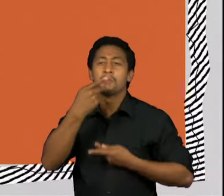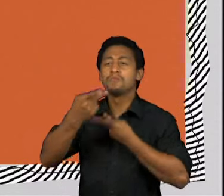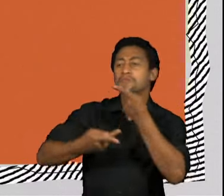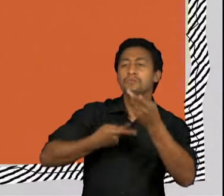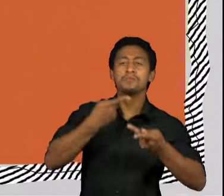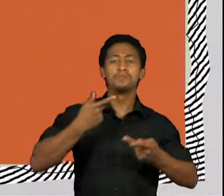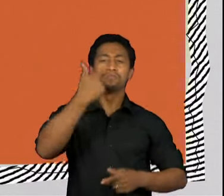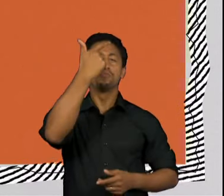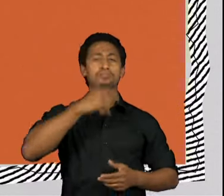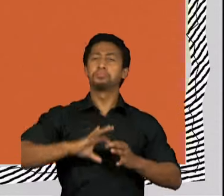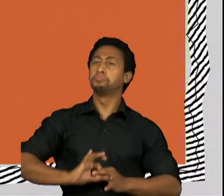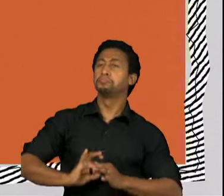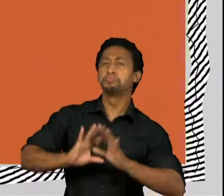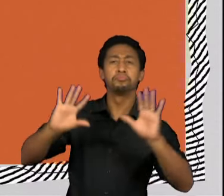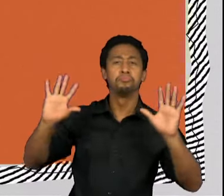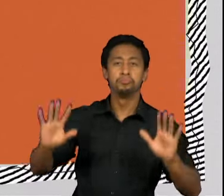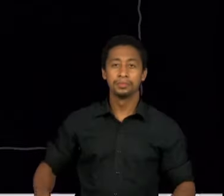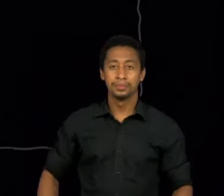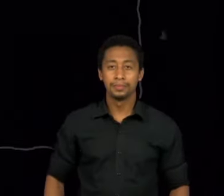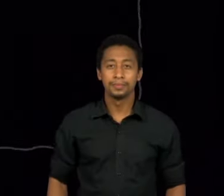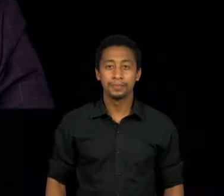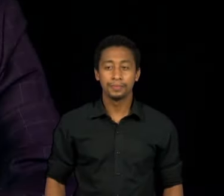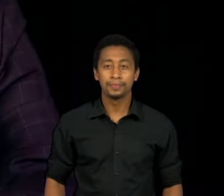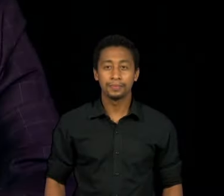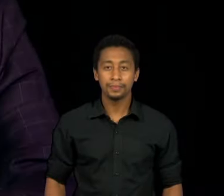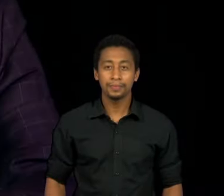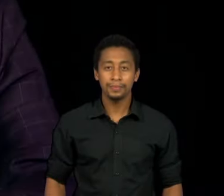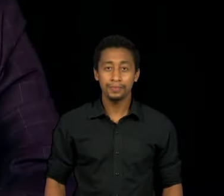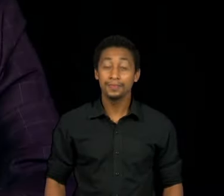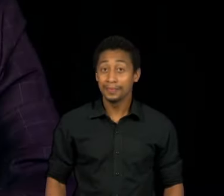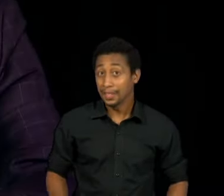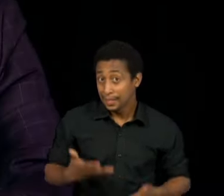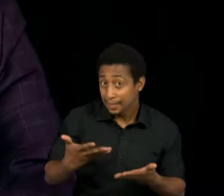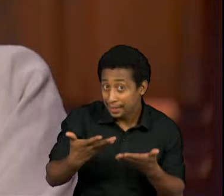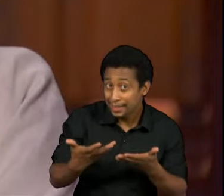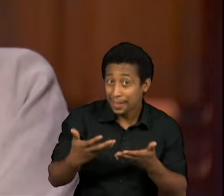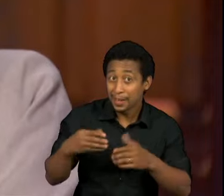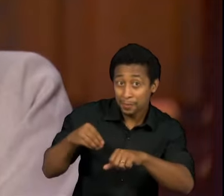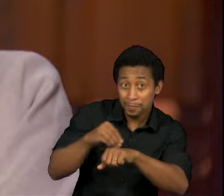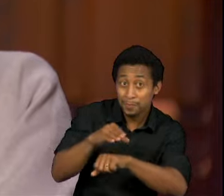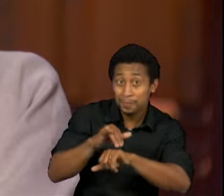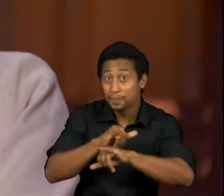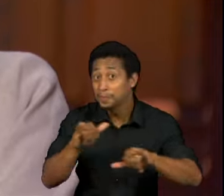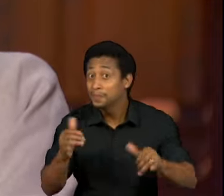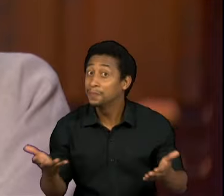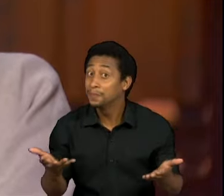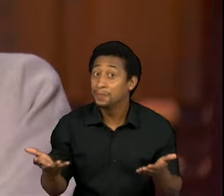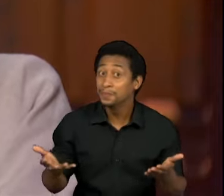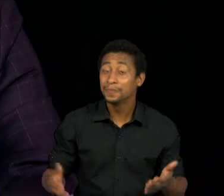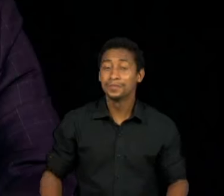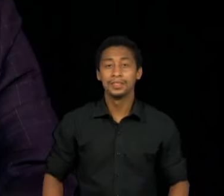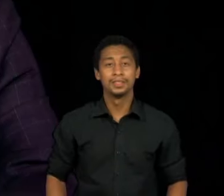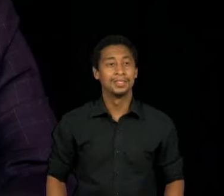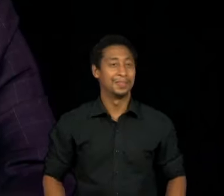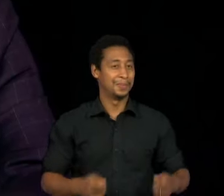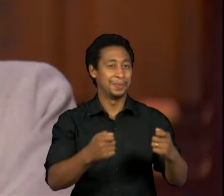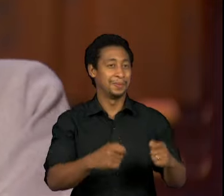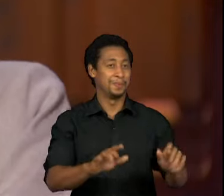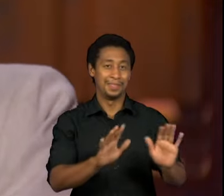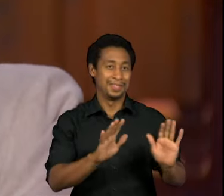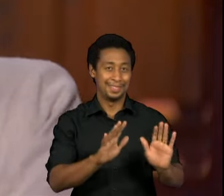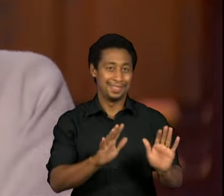para te dar um recadinho pra alguém não não não não precisa Aliás já isso